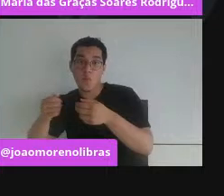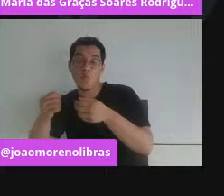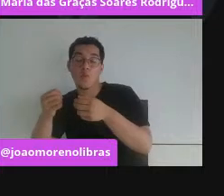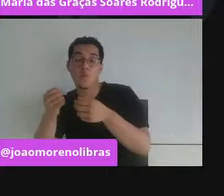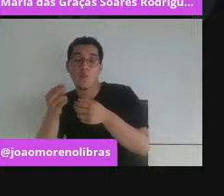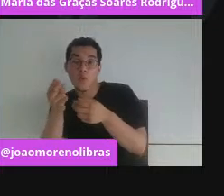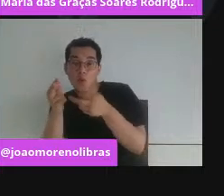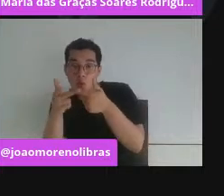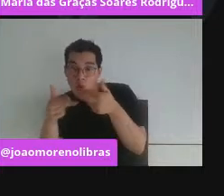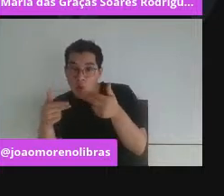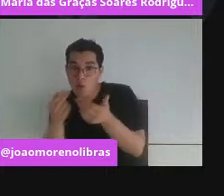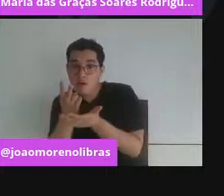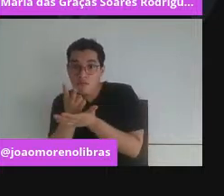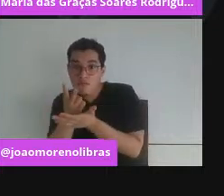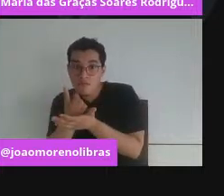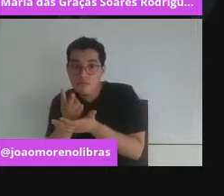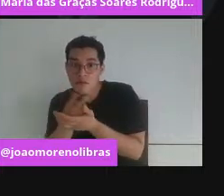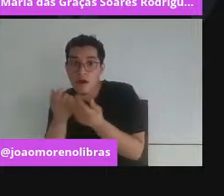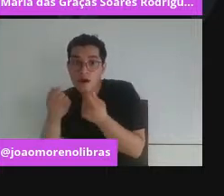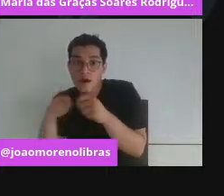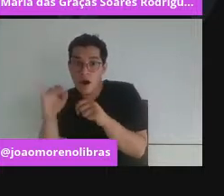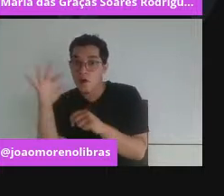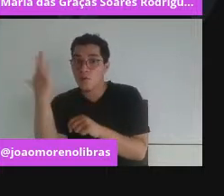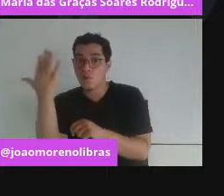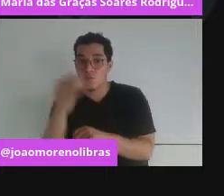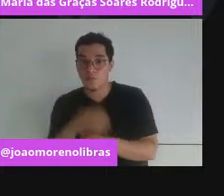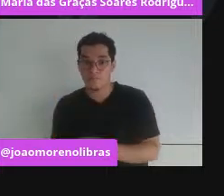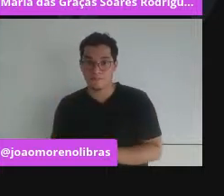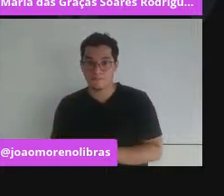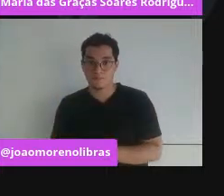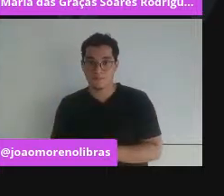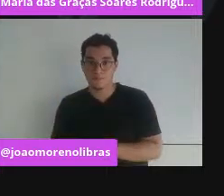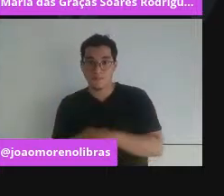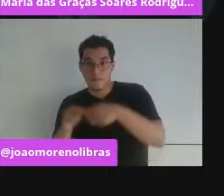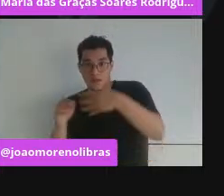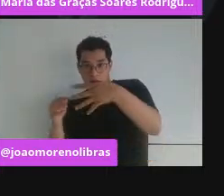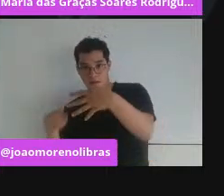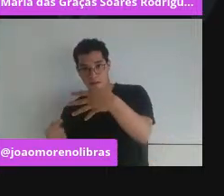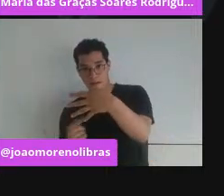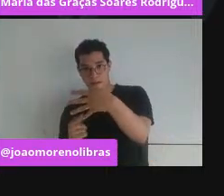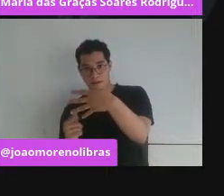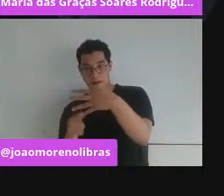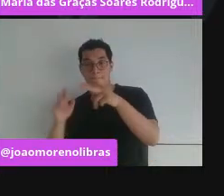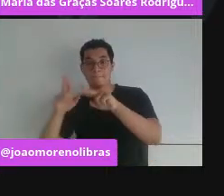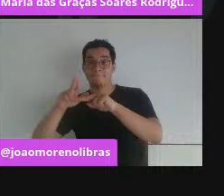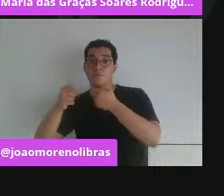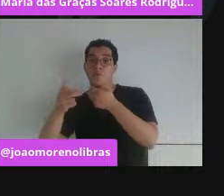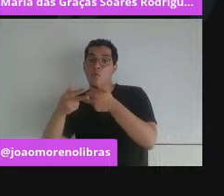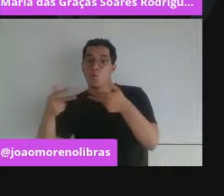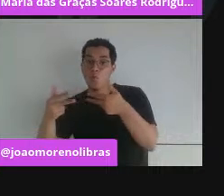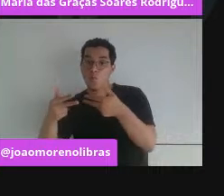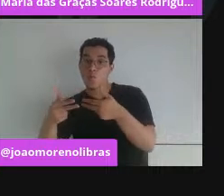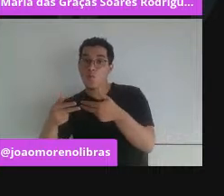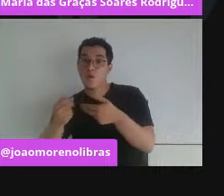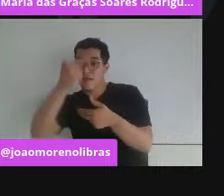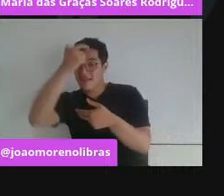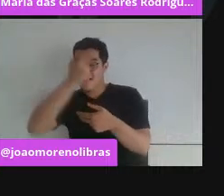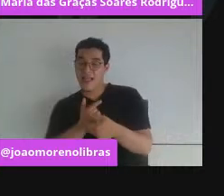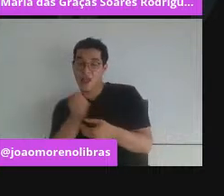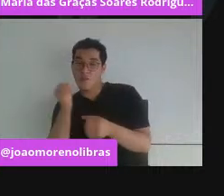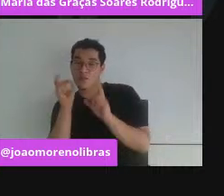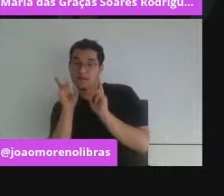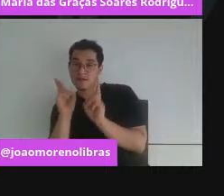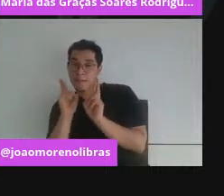é suscetível de favorecer. E avaliação da emoção em função de seu ajuste às expectativas ligadas